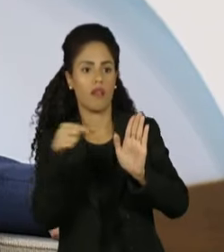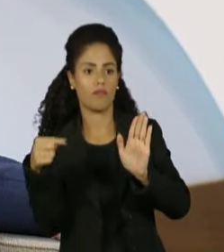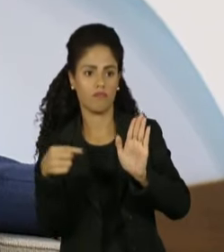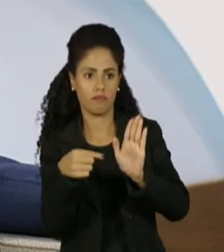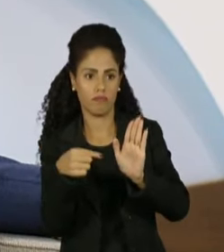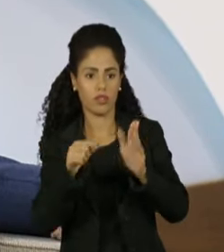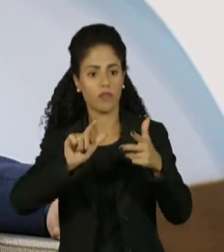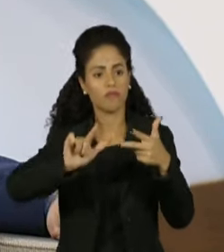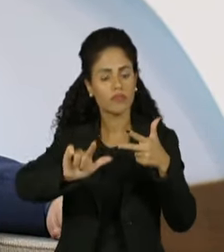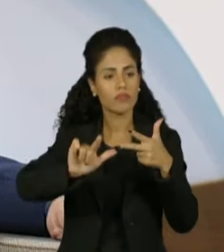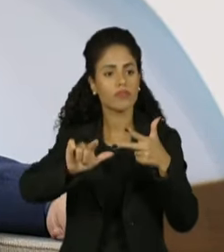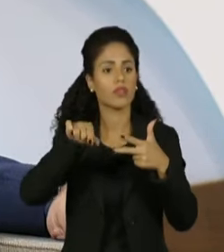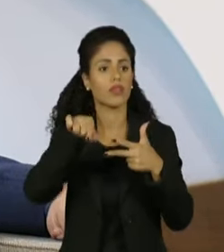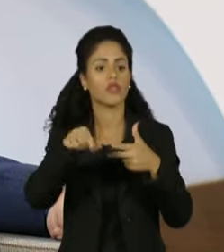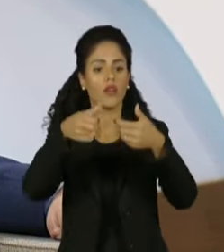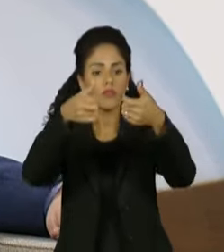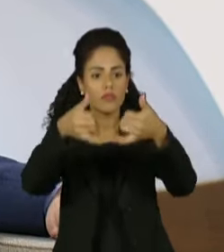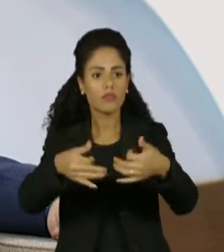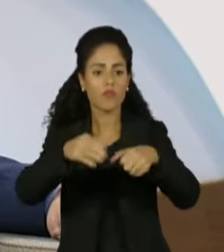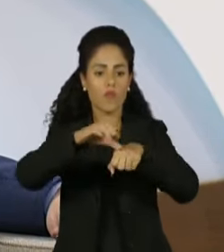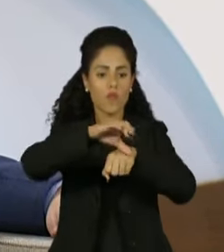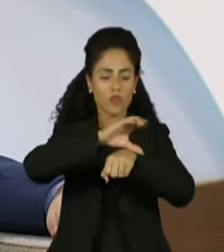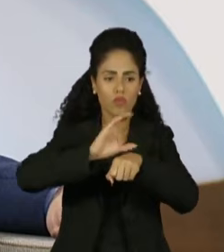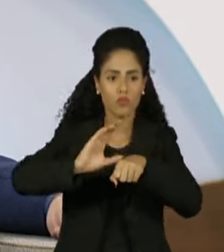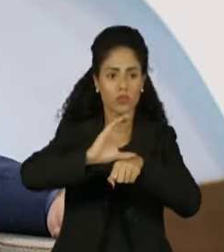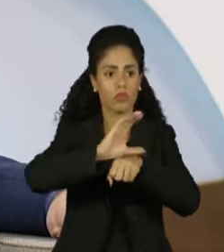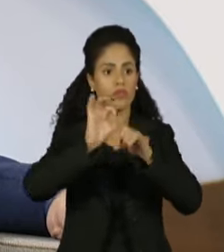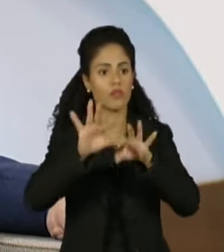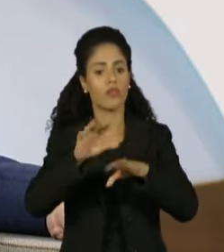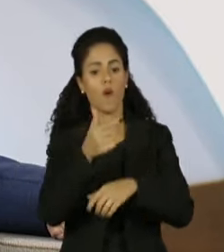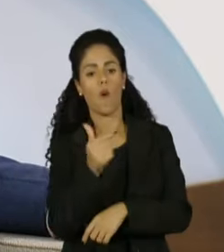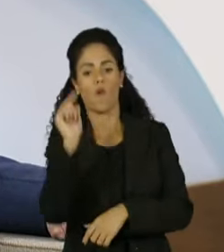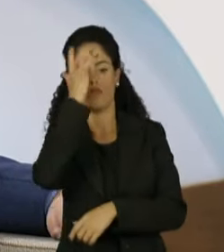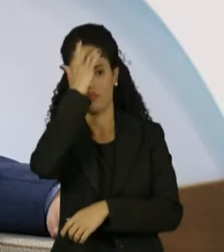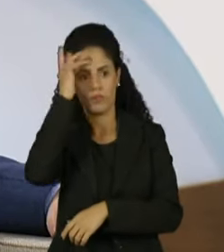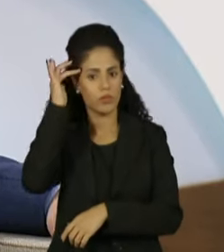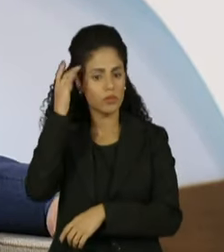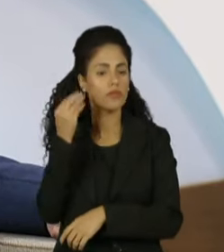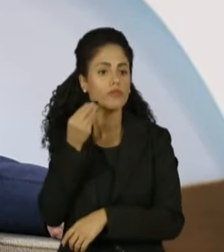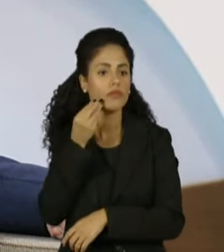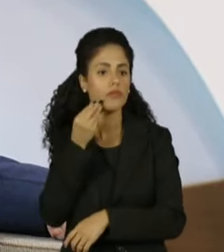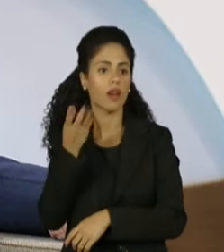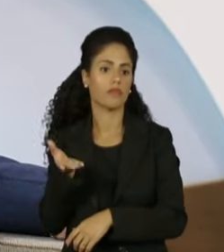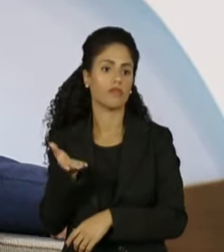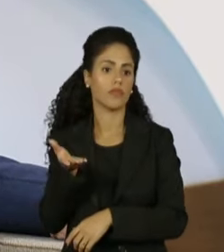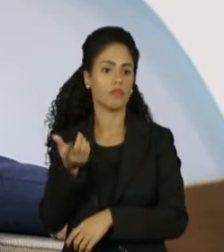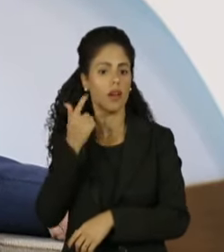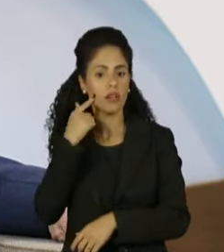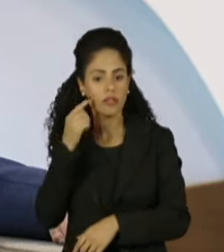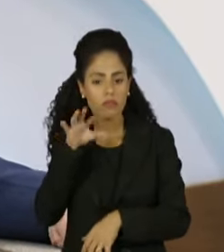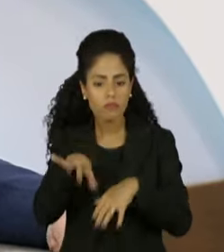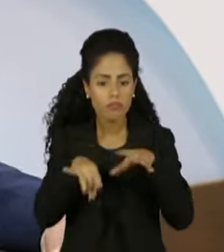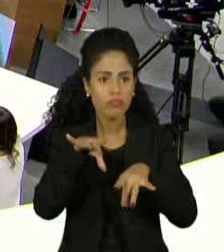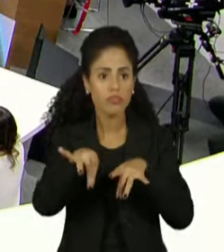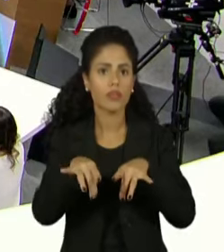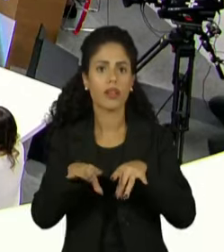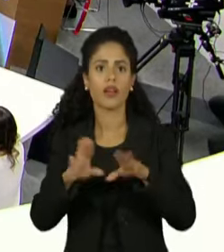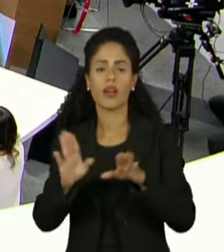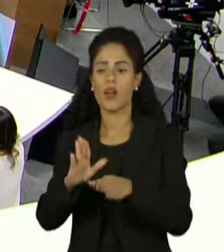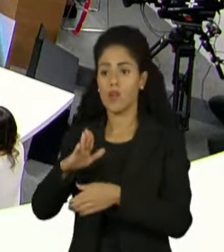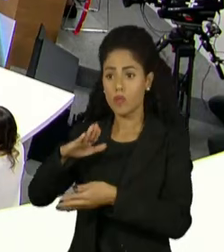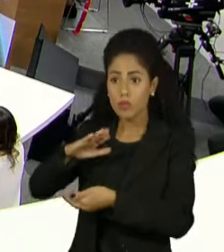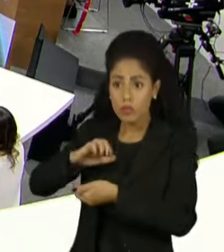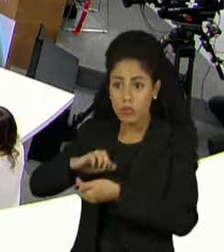E ele só pode ser declarado inconstitucional se houver a provocação de alguém e o Supremo Tribunal se debruçar sobre Mas o tema. Mas o Supremo já tinha interpretado